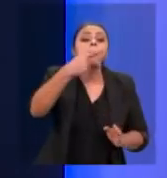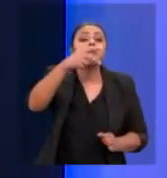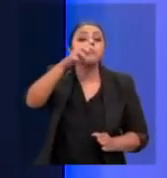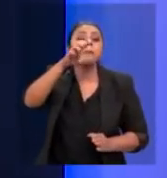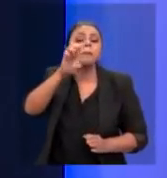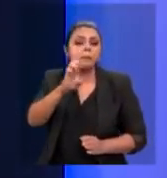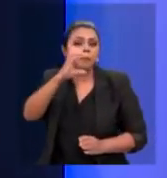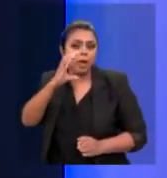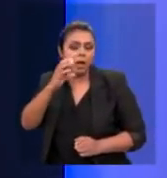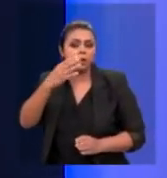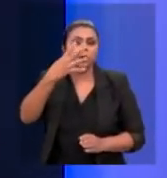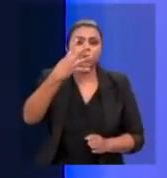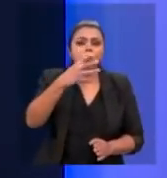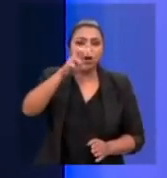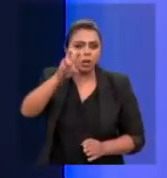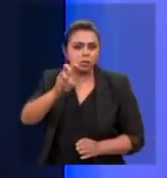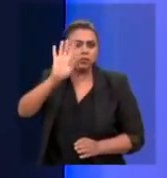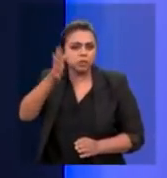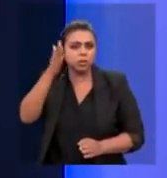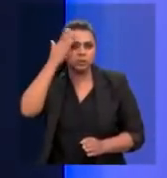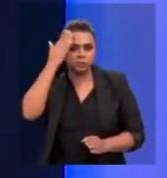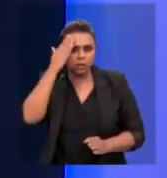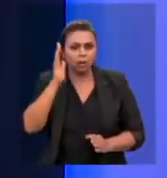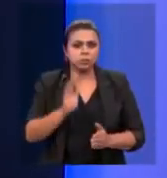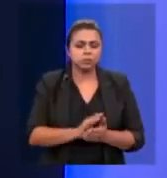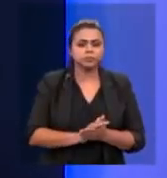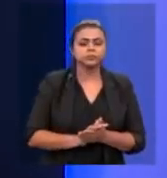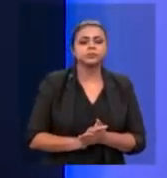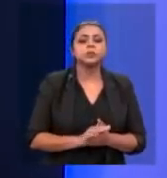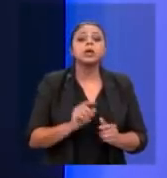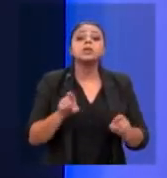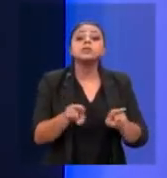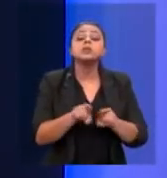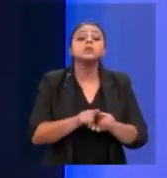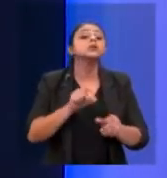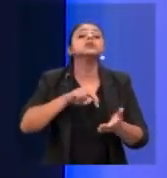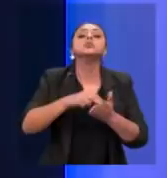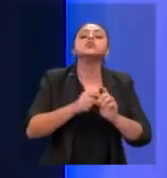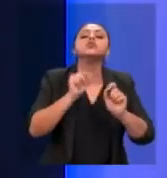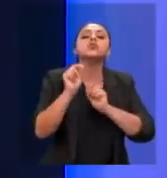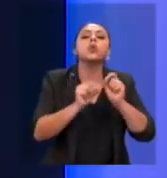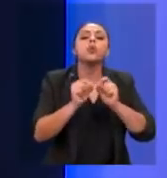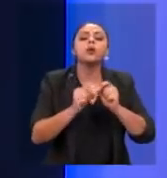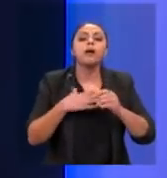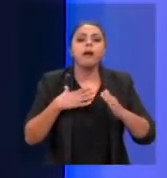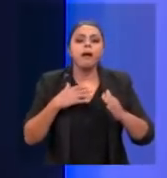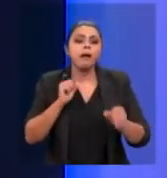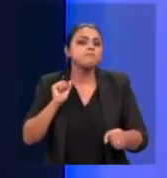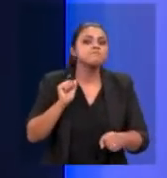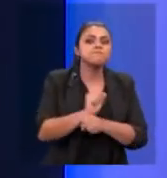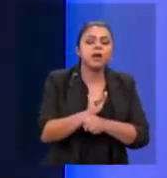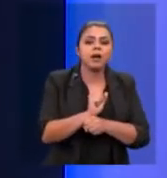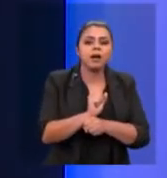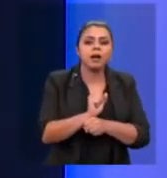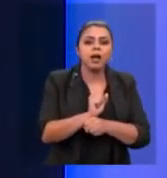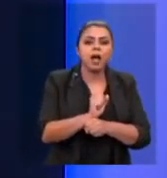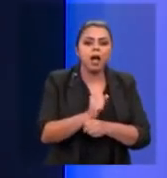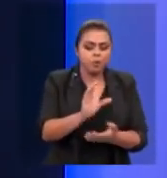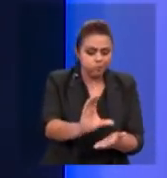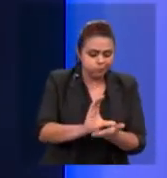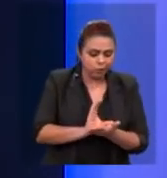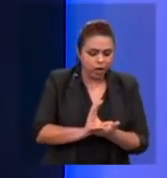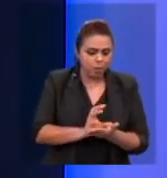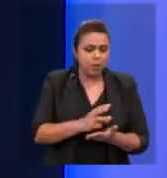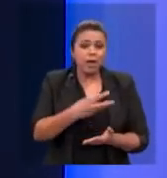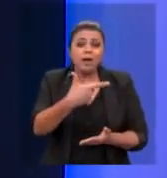95 a emenda constitucional 95 e o congelamento não é por 20 anos em saúde e educação áreas